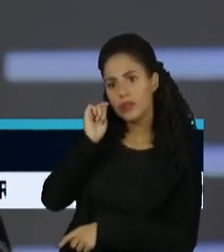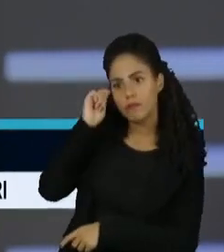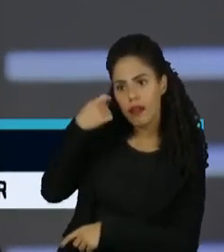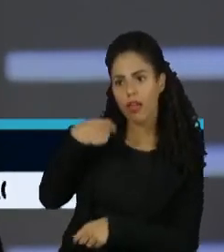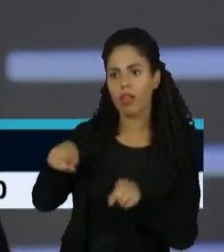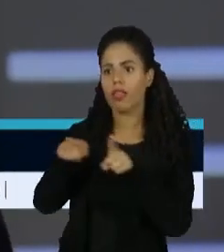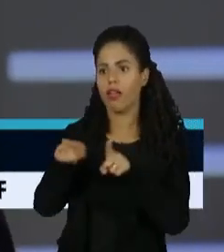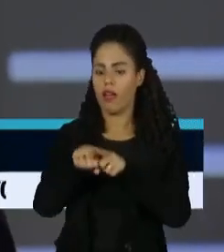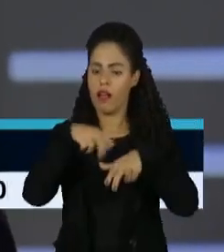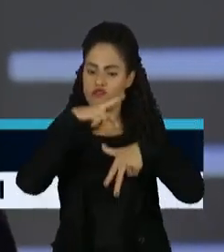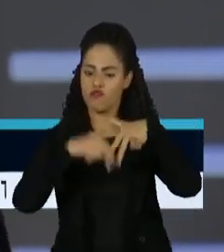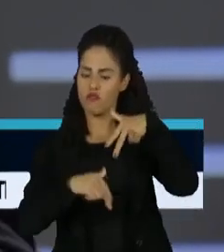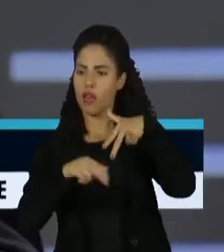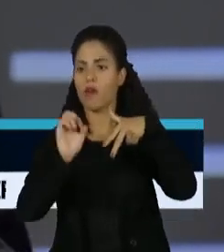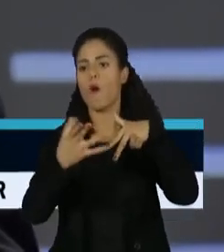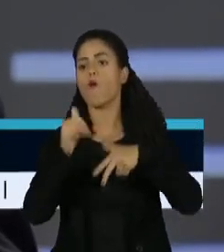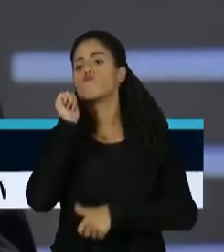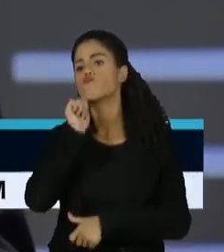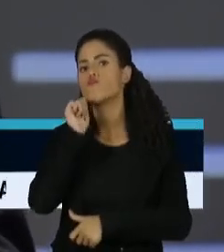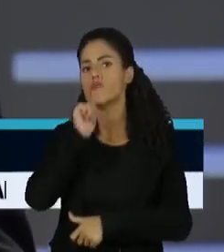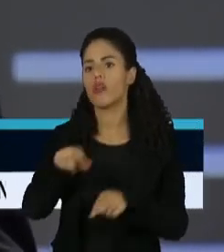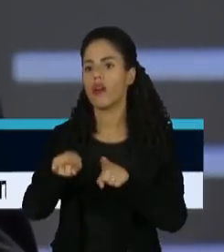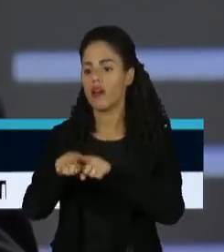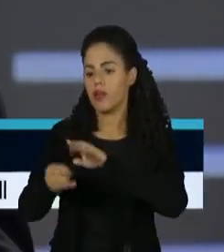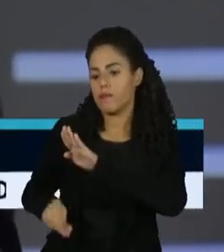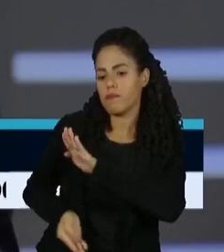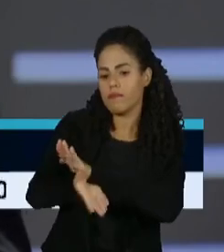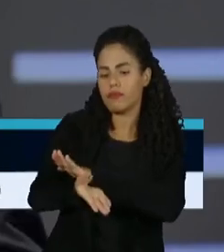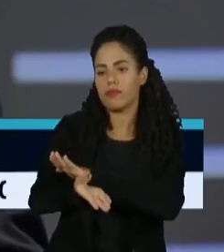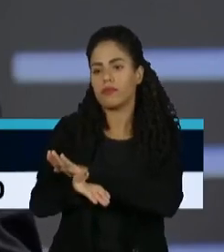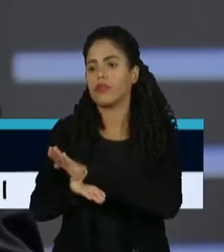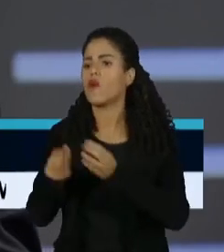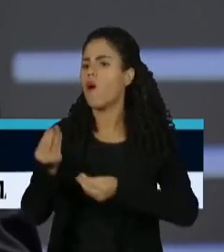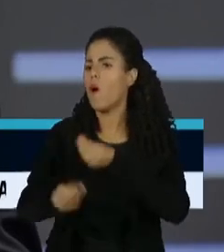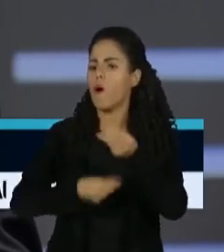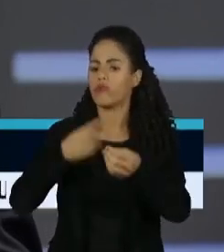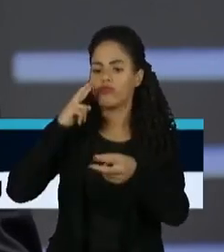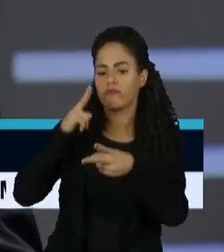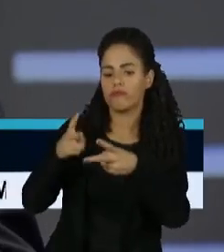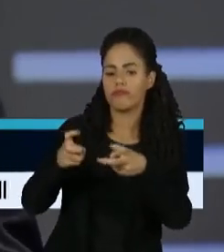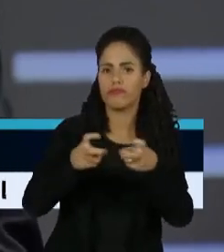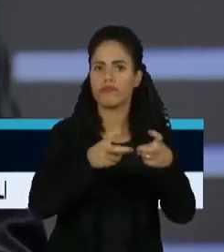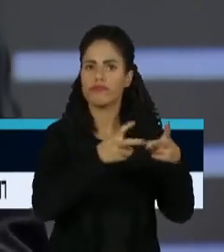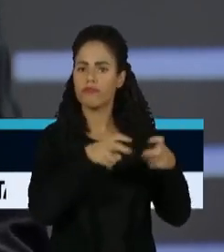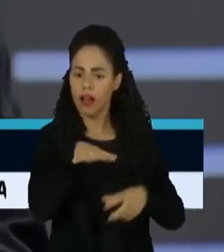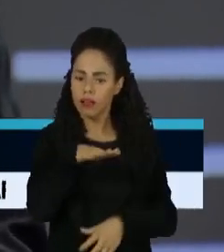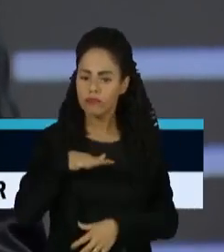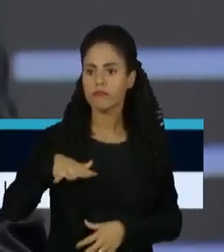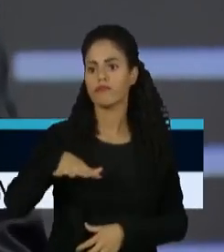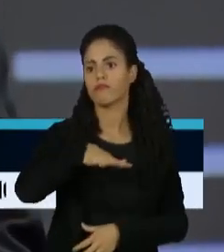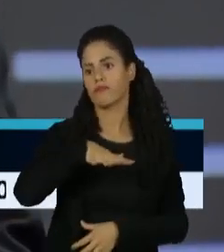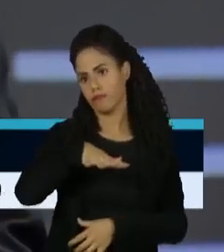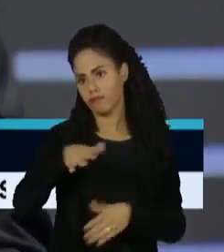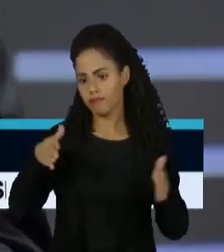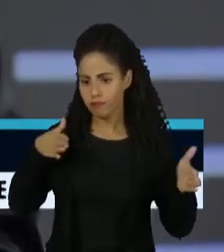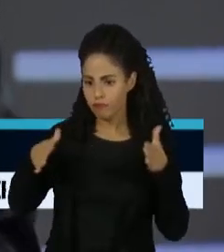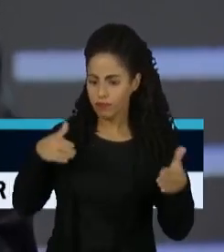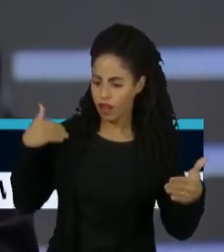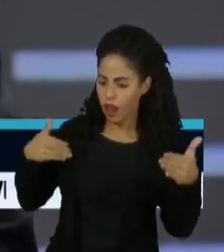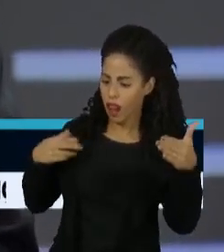que seja o gênero, e não corrupção, a não ser que a gente observe isso no espaço de 500 anos.